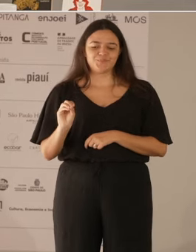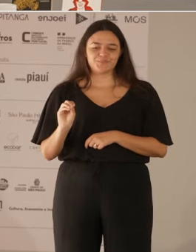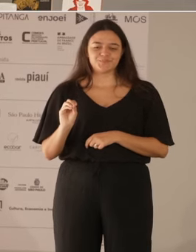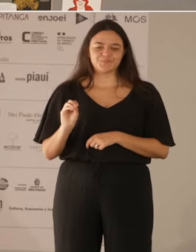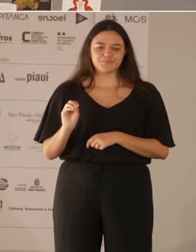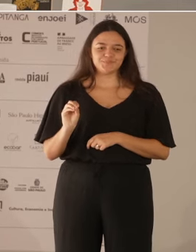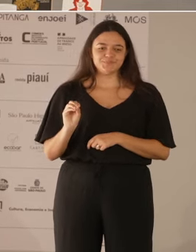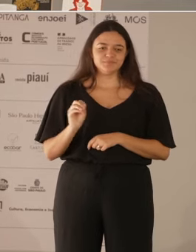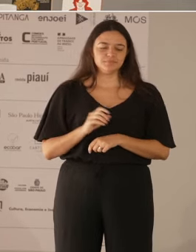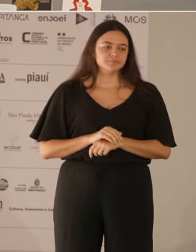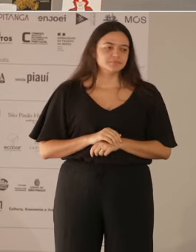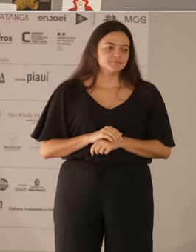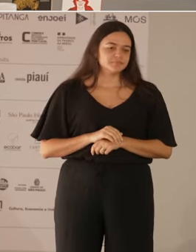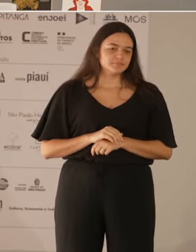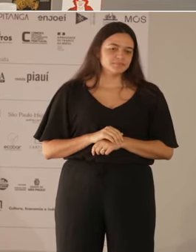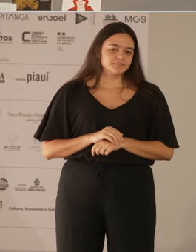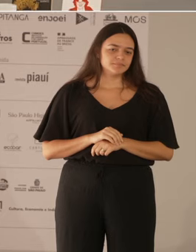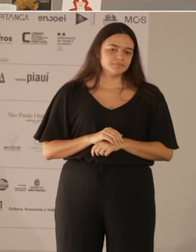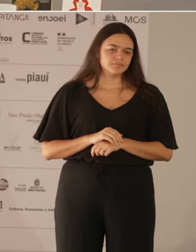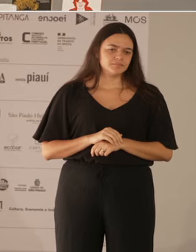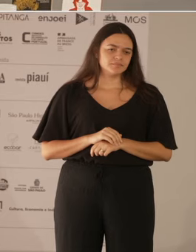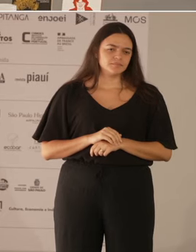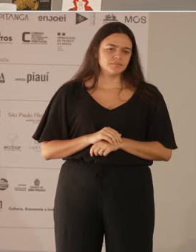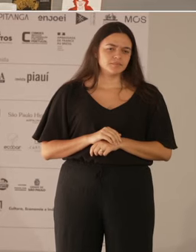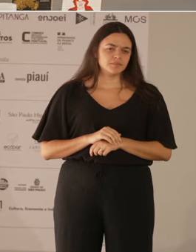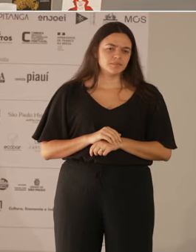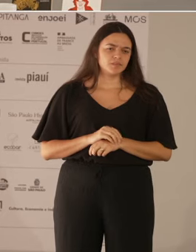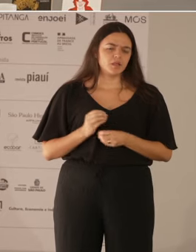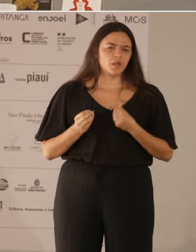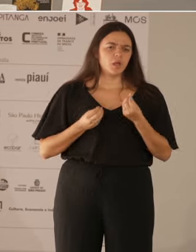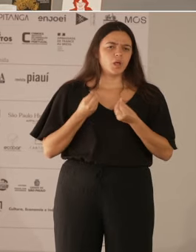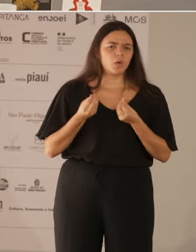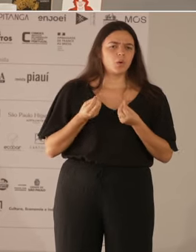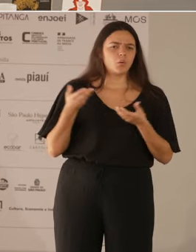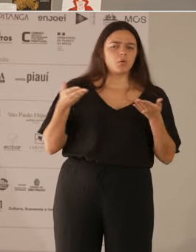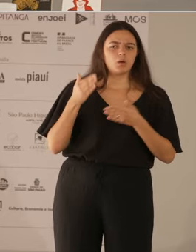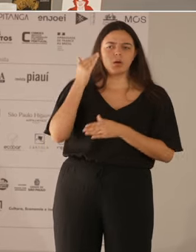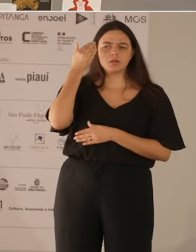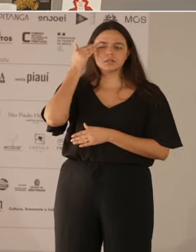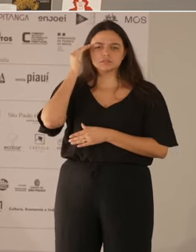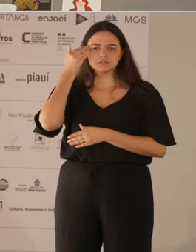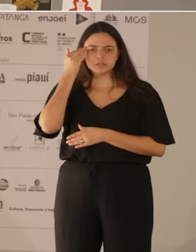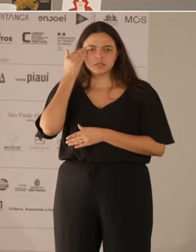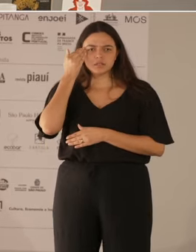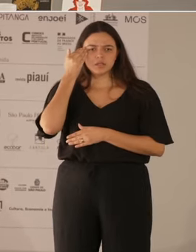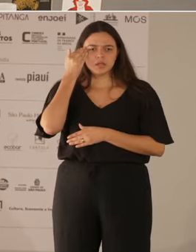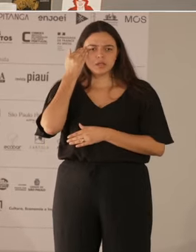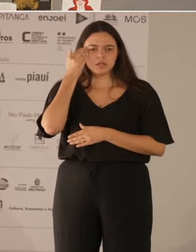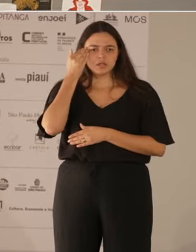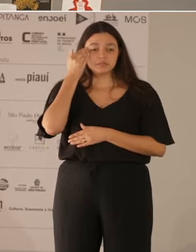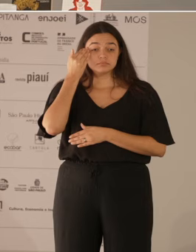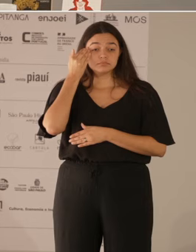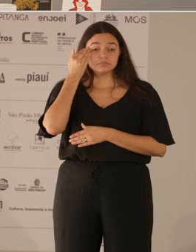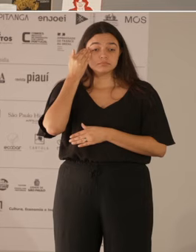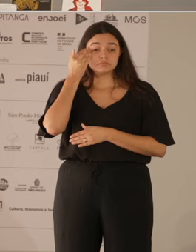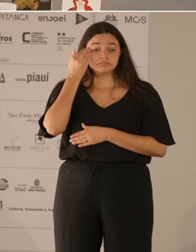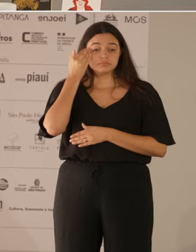Desculpe, era axial, não sei se entendi direito aqui. Quando paramos a entender as condições subjetivas